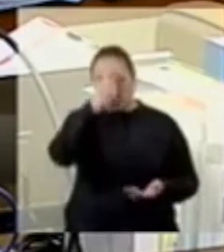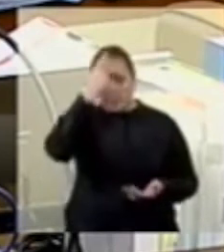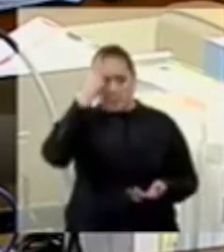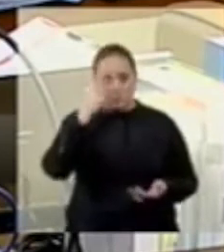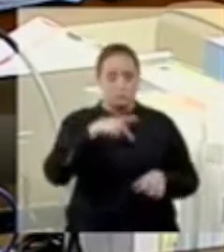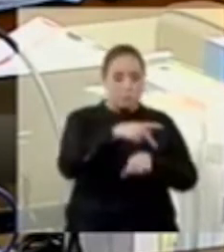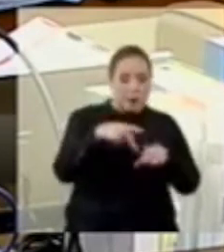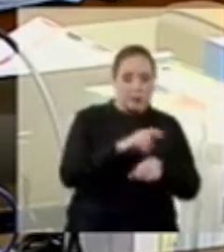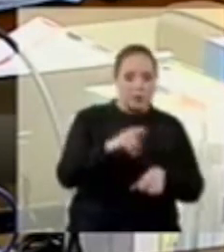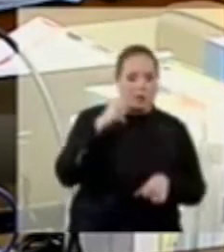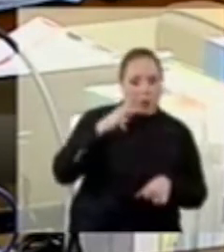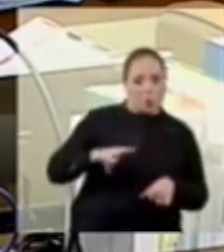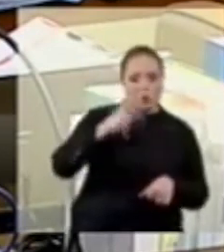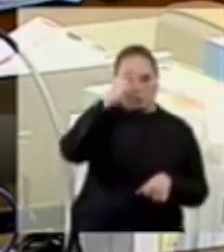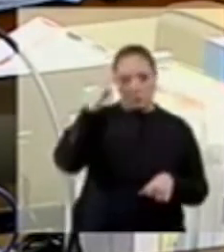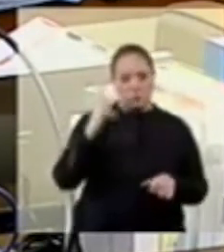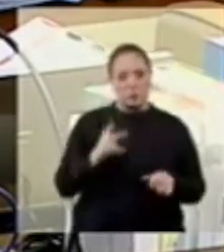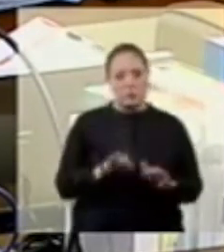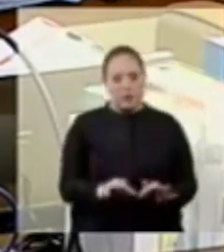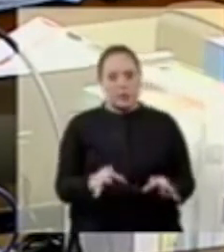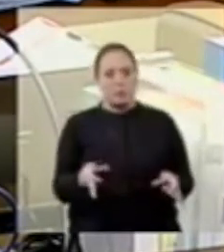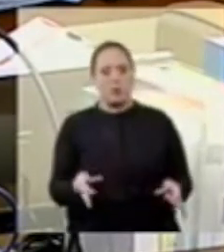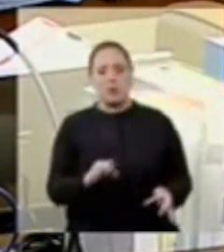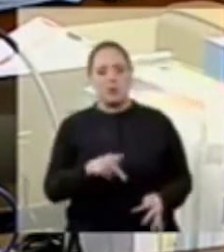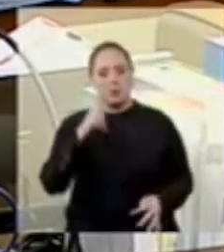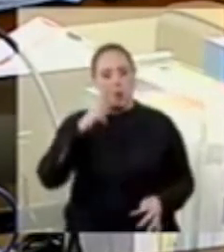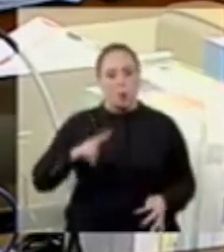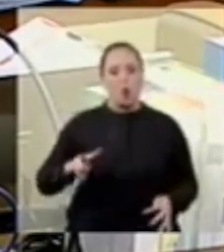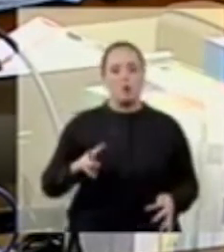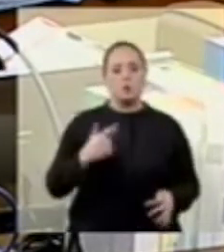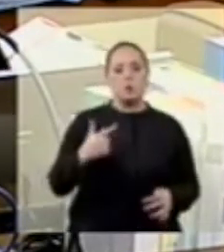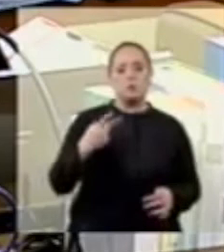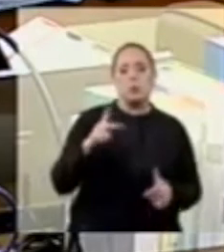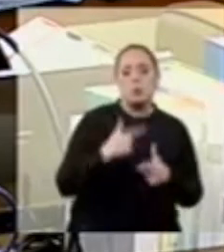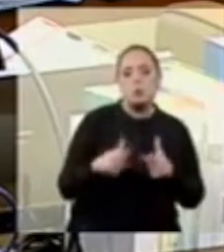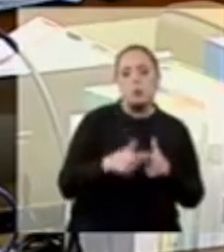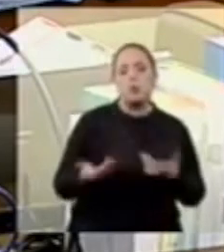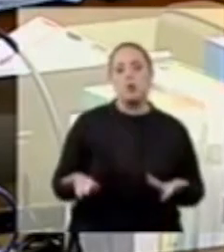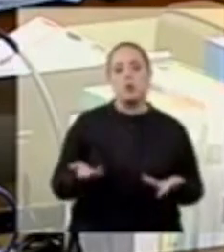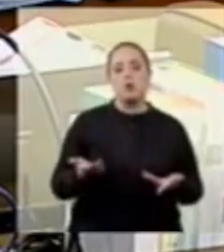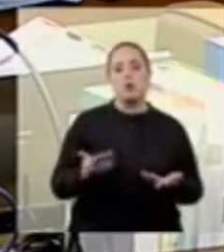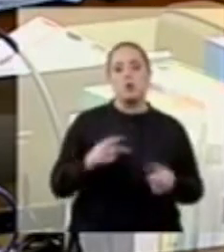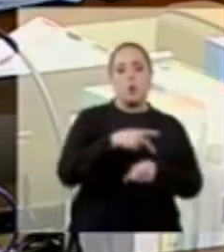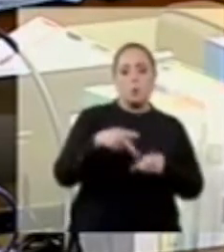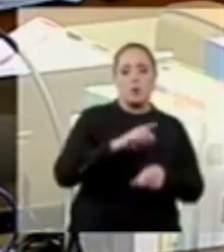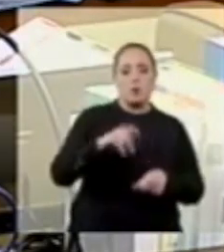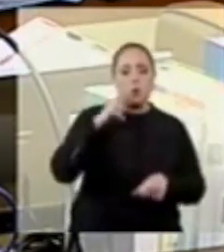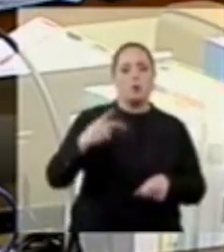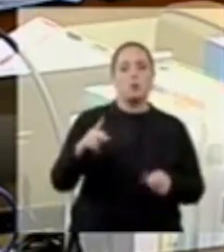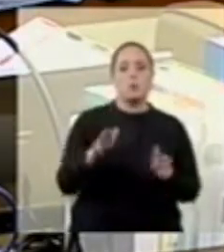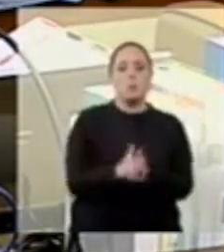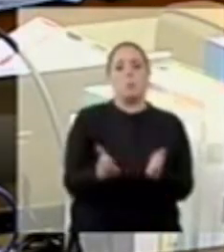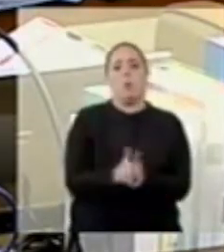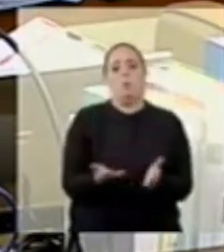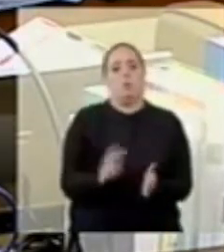olha para os desvalidos que não olha para as suas favelas um país que não olha para os seus pobres